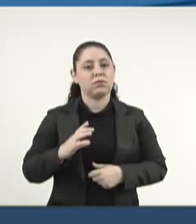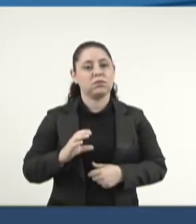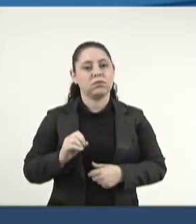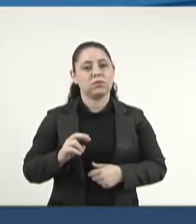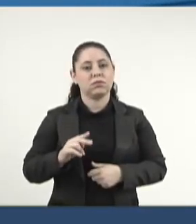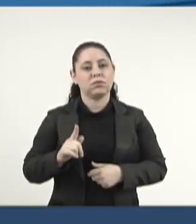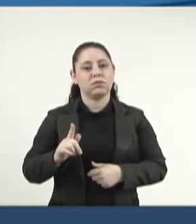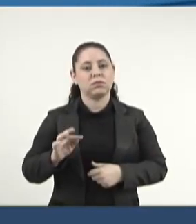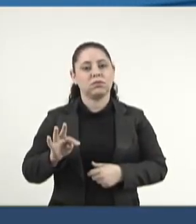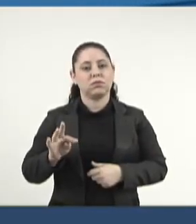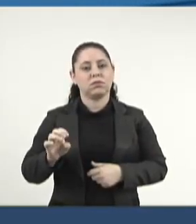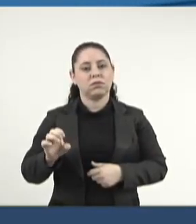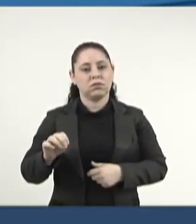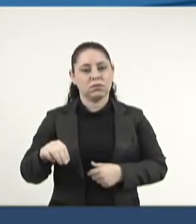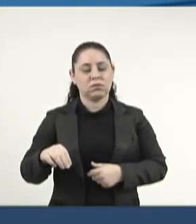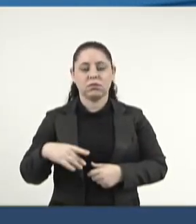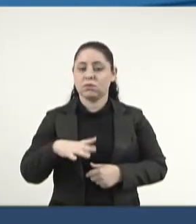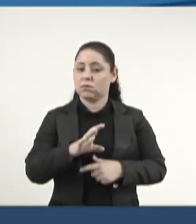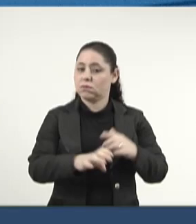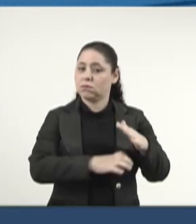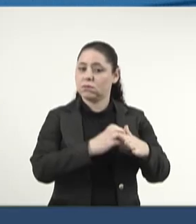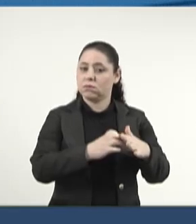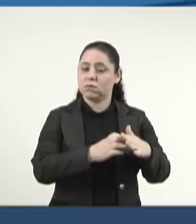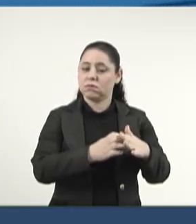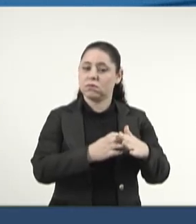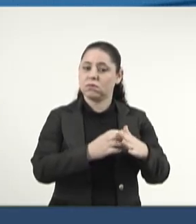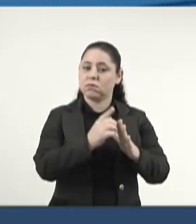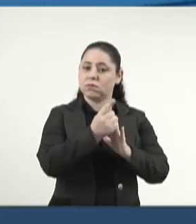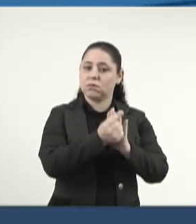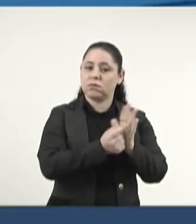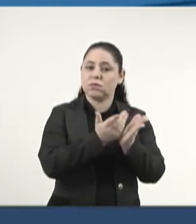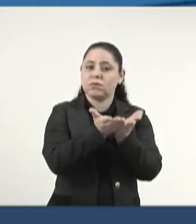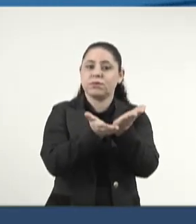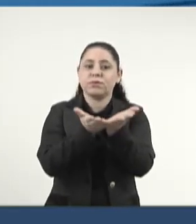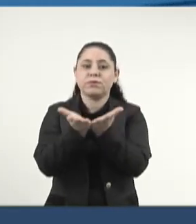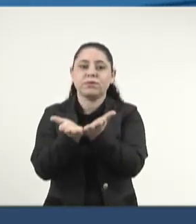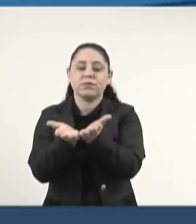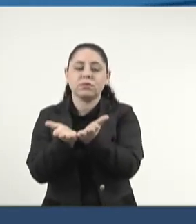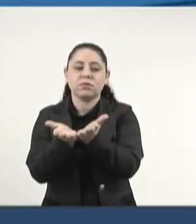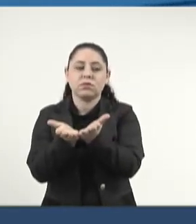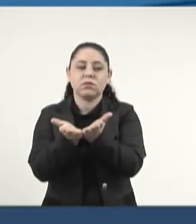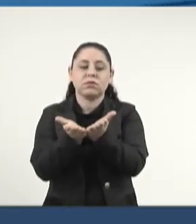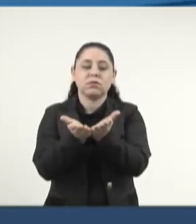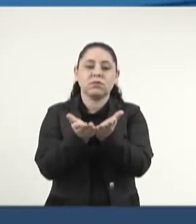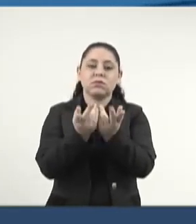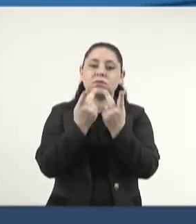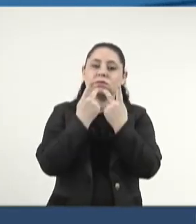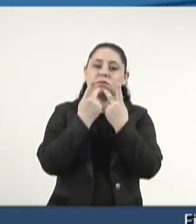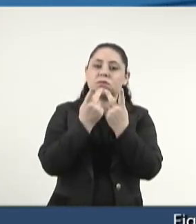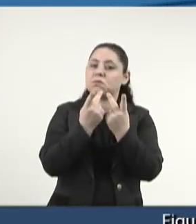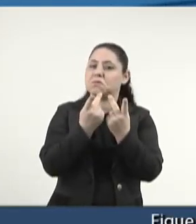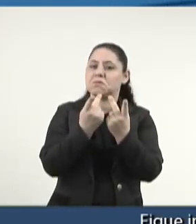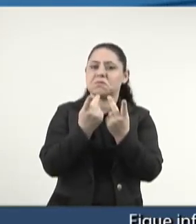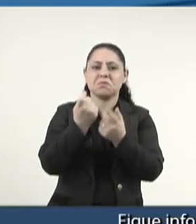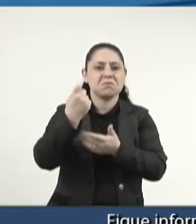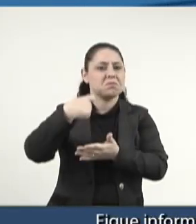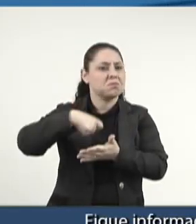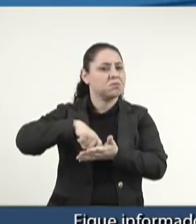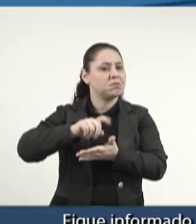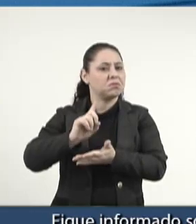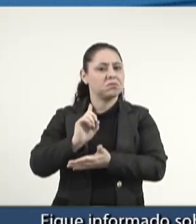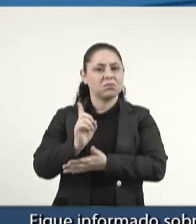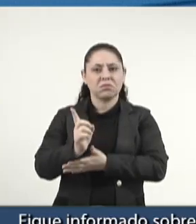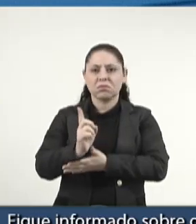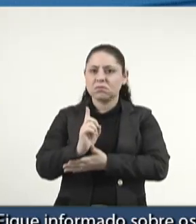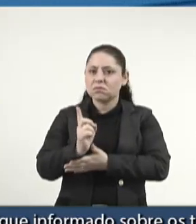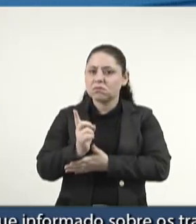corretagem, aí uma empresa que pegou a licitação, alega que não recebeu.